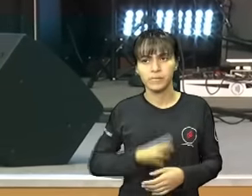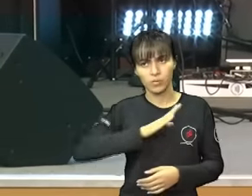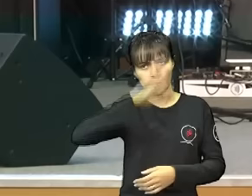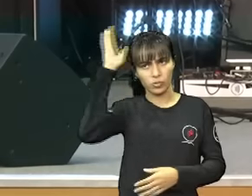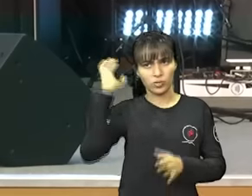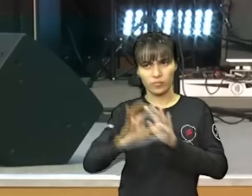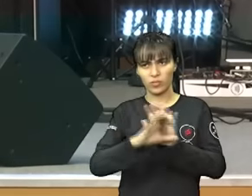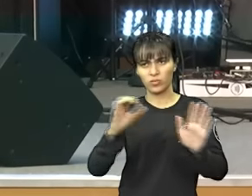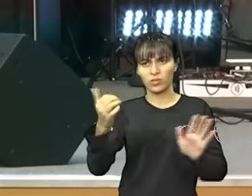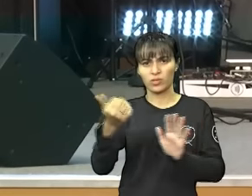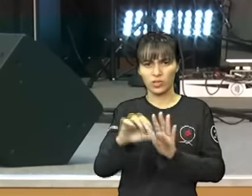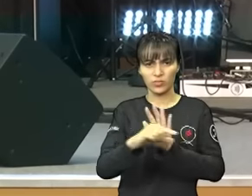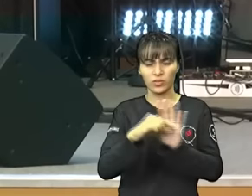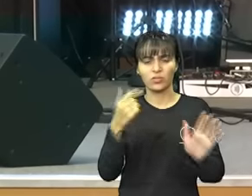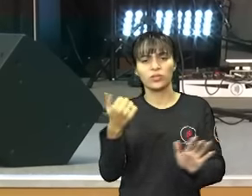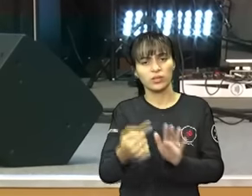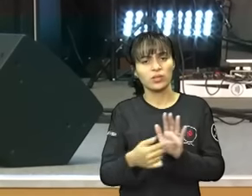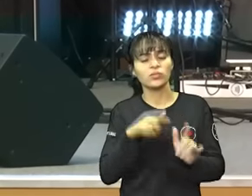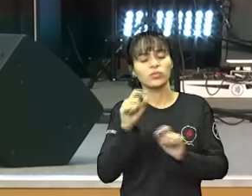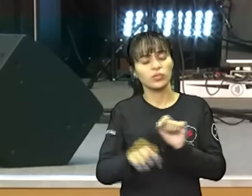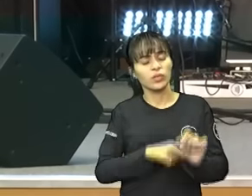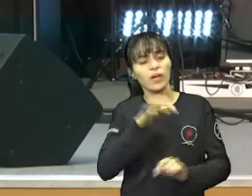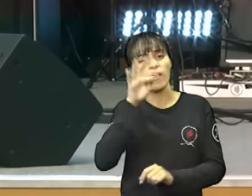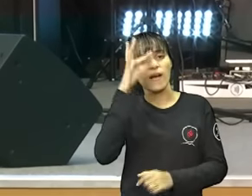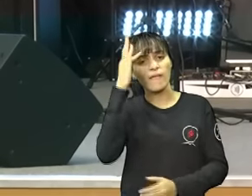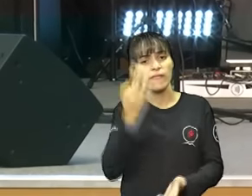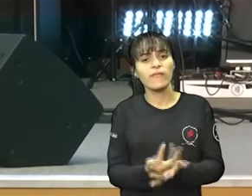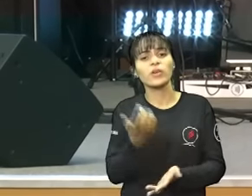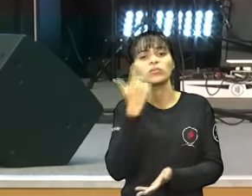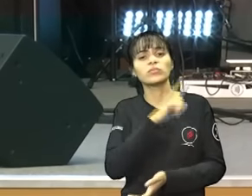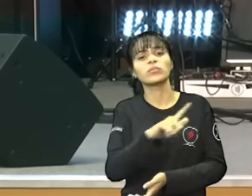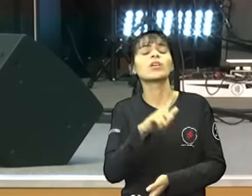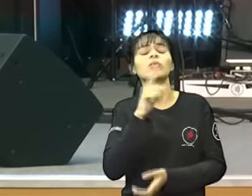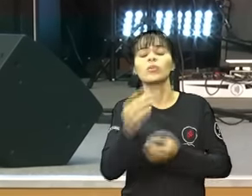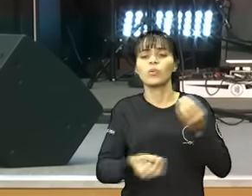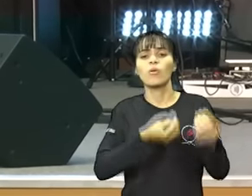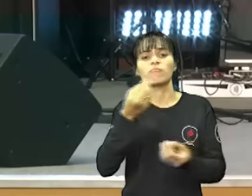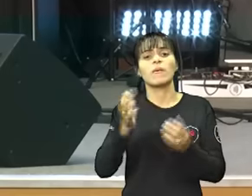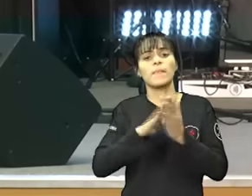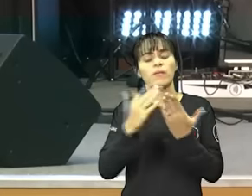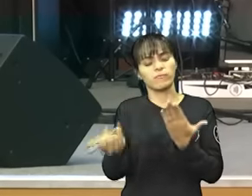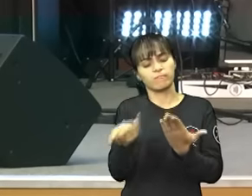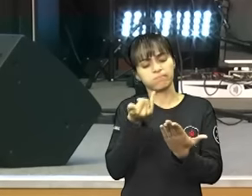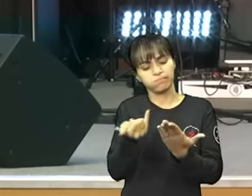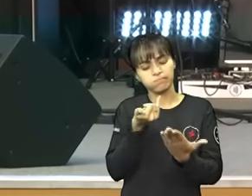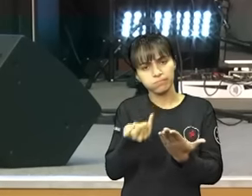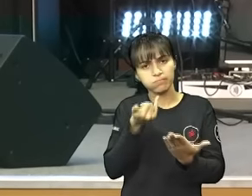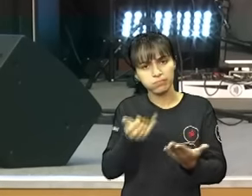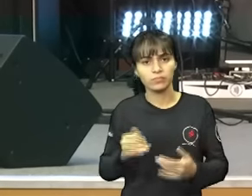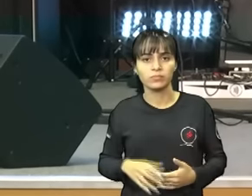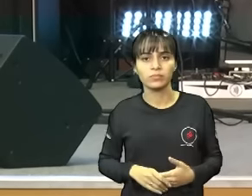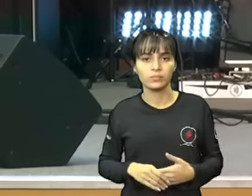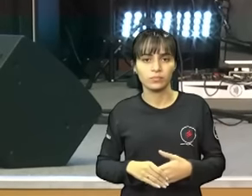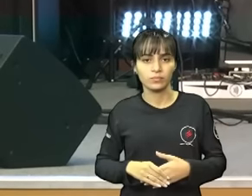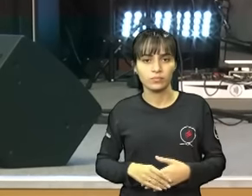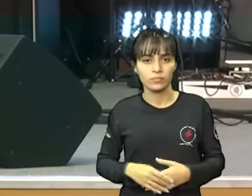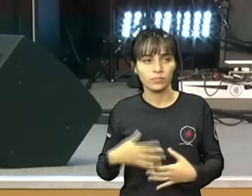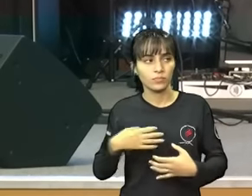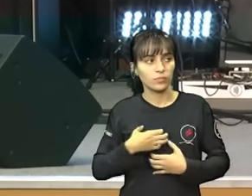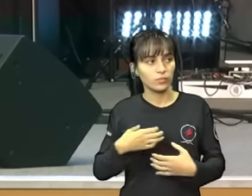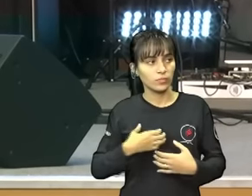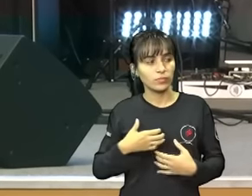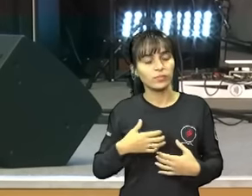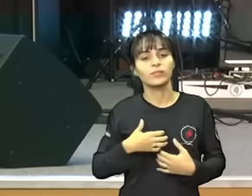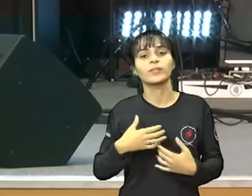10:17 que a fé vem pelo ouvir e ouvir a palavra de Deus de maneira Sobrenatural